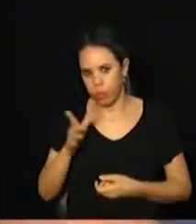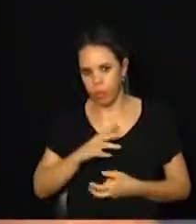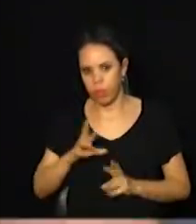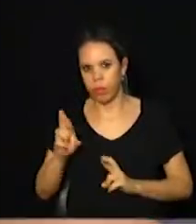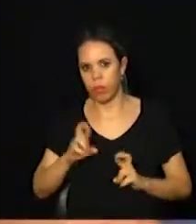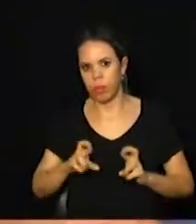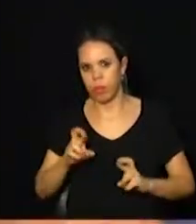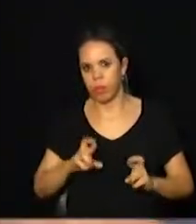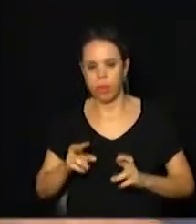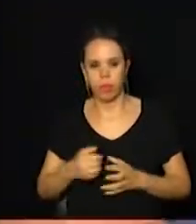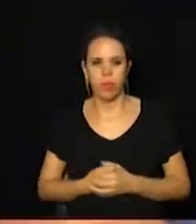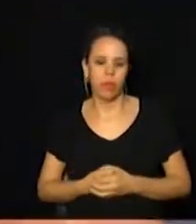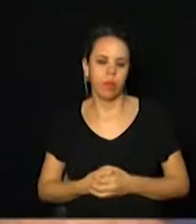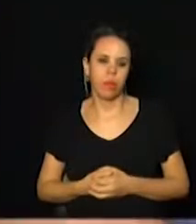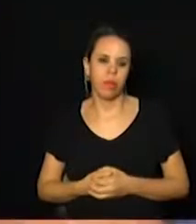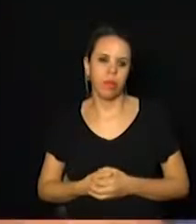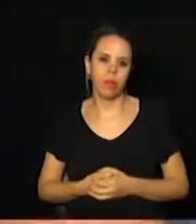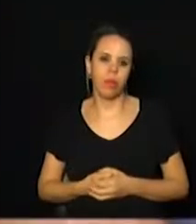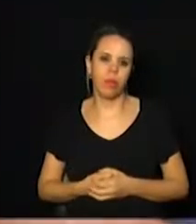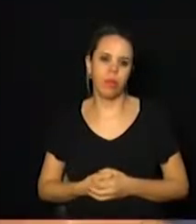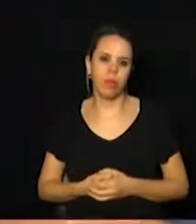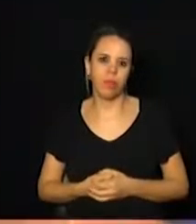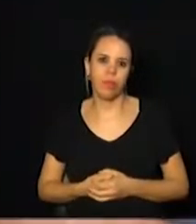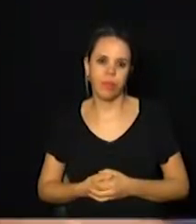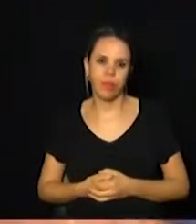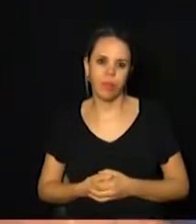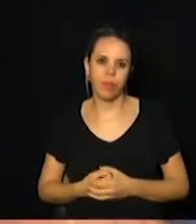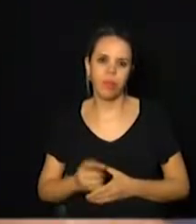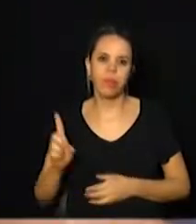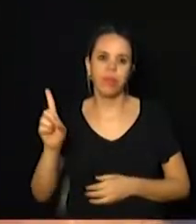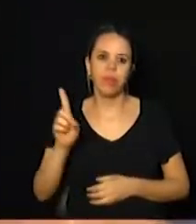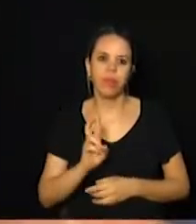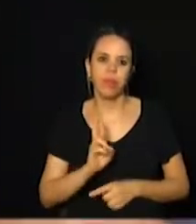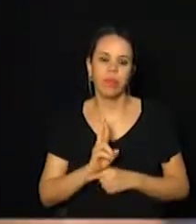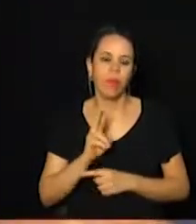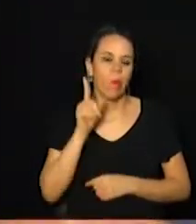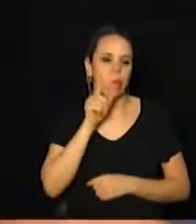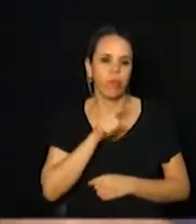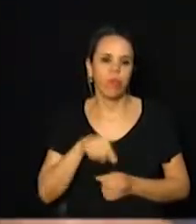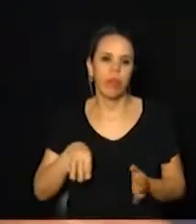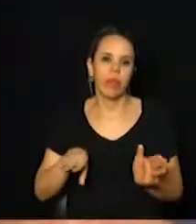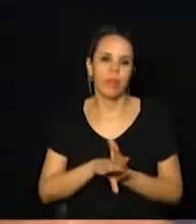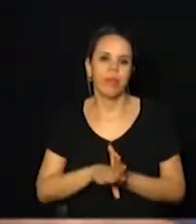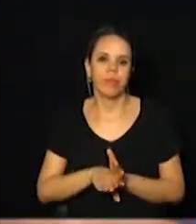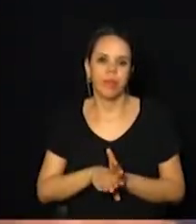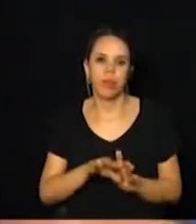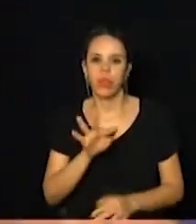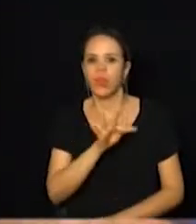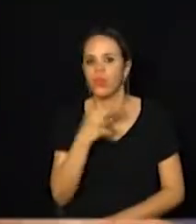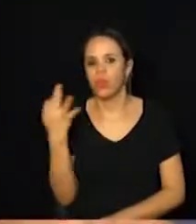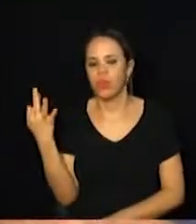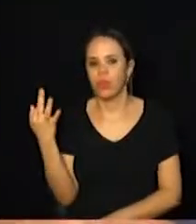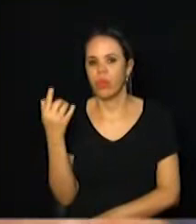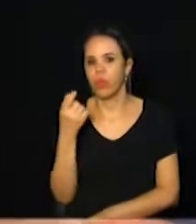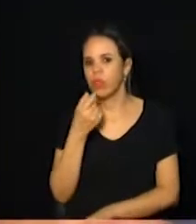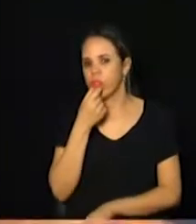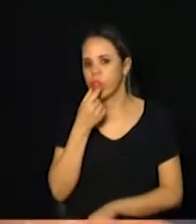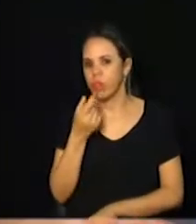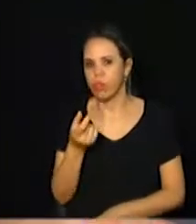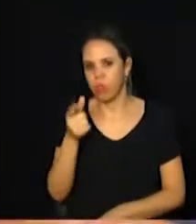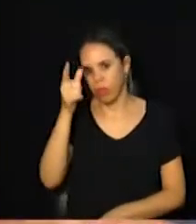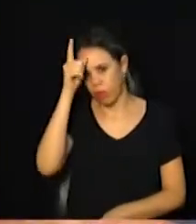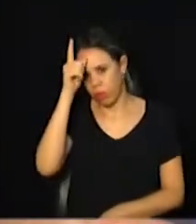se Analisa e mais quando vem representante americano o francês o inglês eo alemão